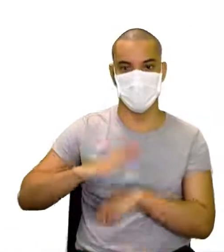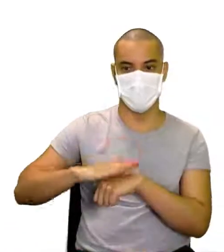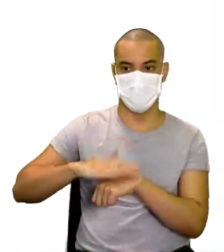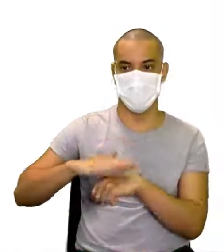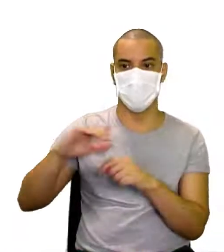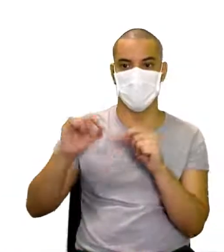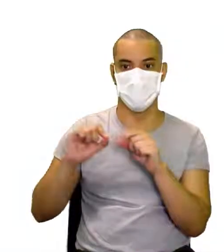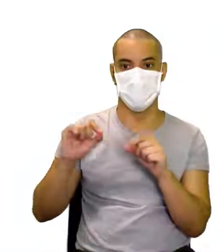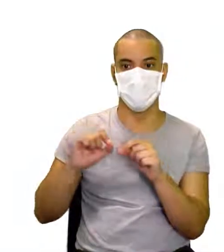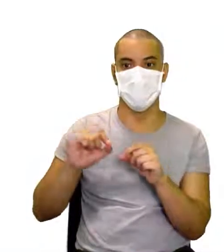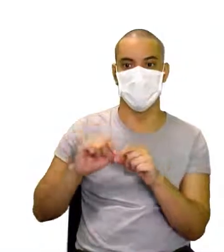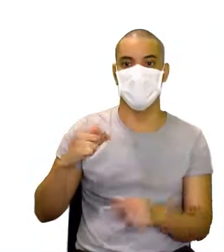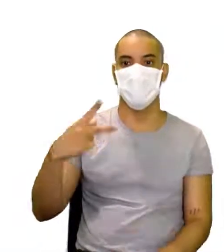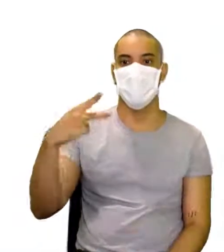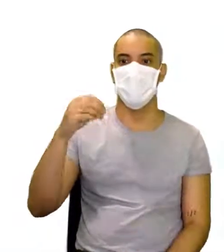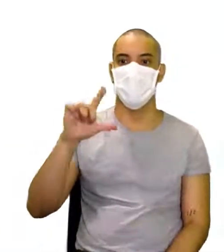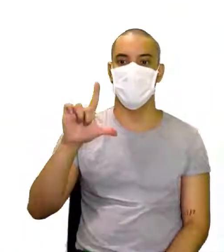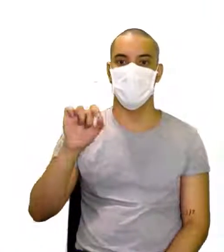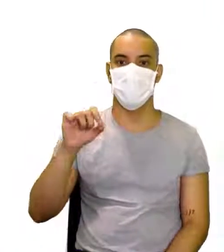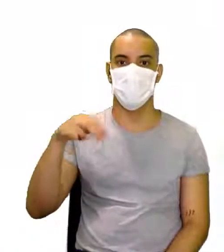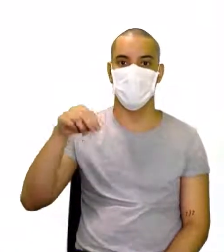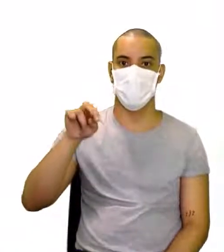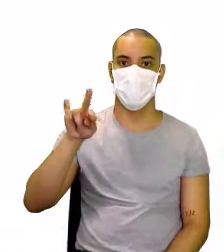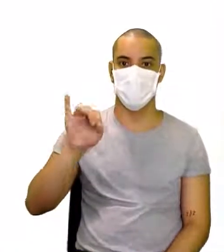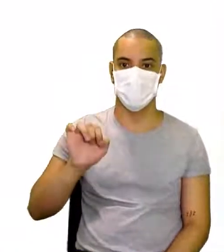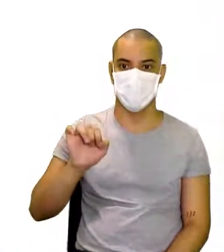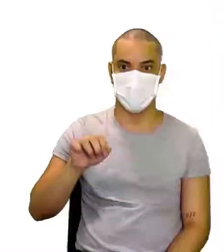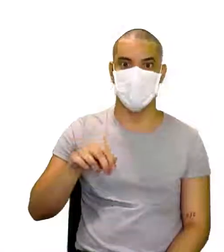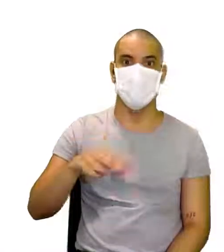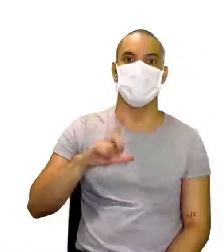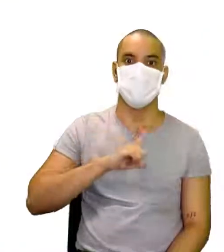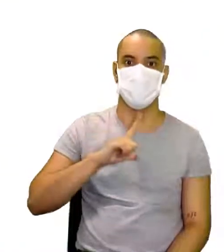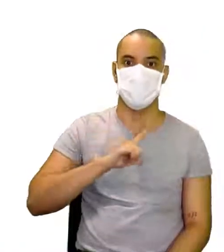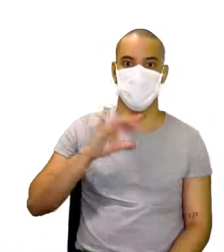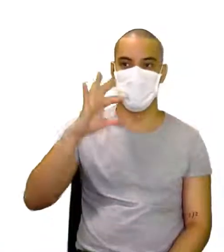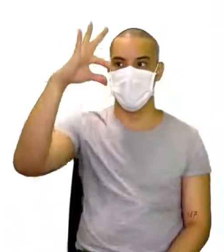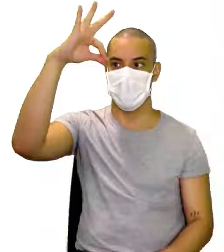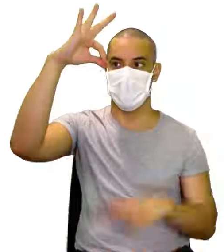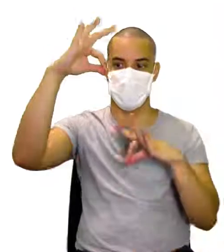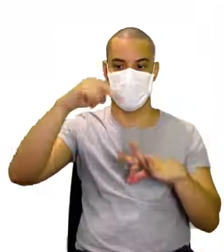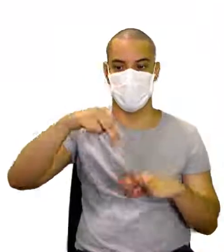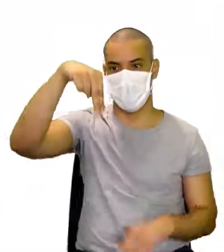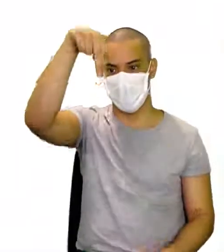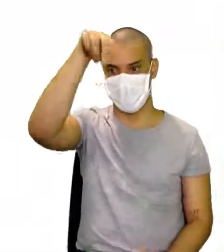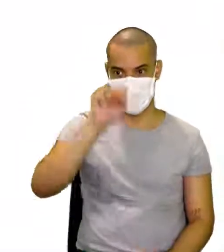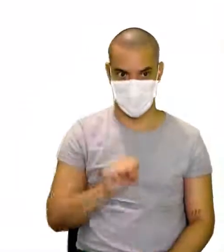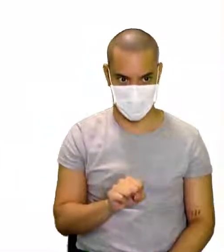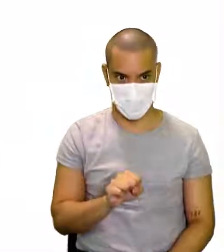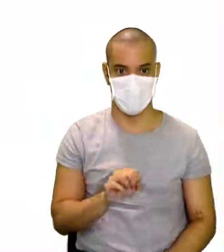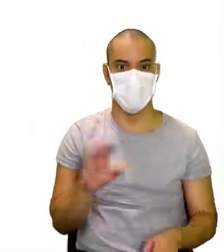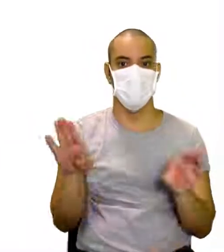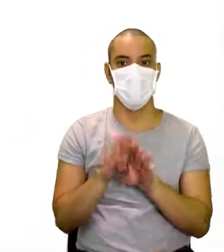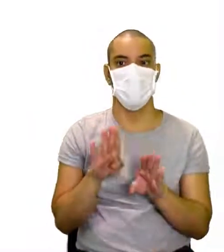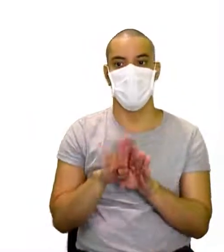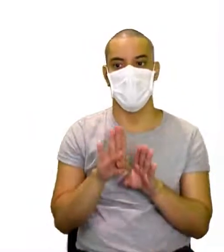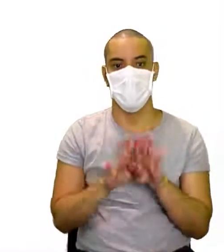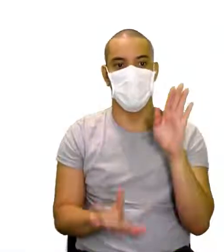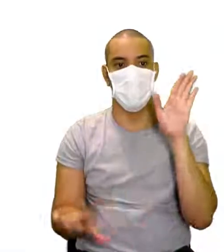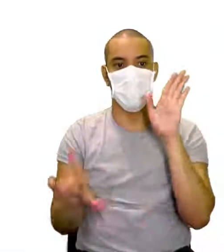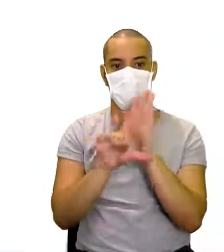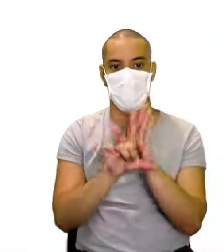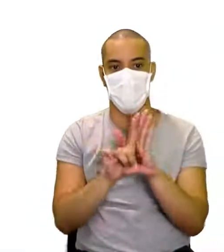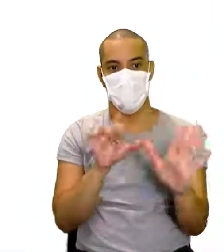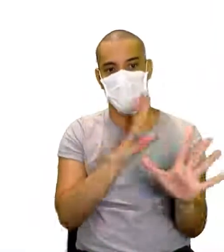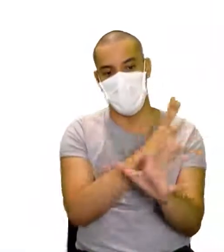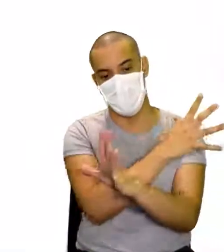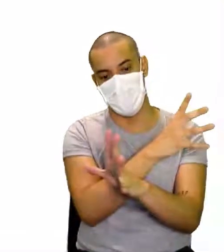nomenclatura de polo norte e de polo sul, associados aí aos polos de um magneto, e a lei dos opostos se